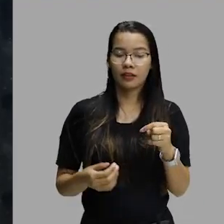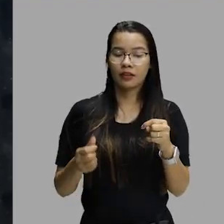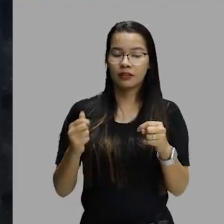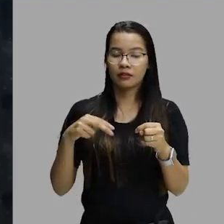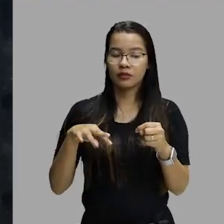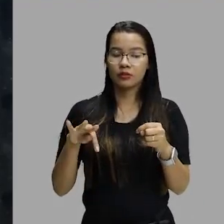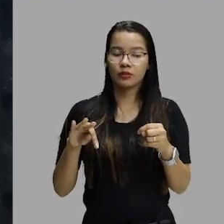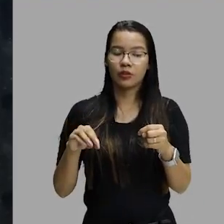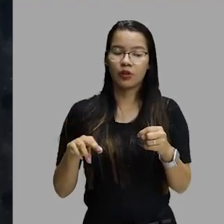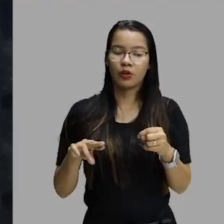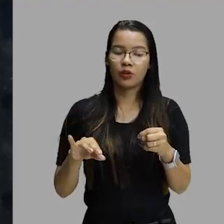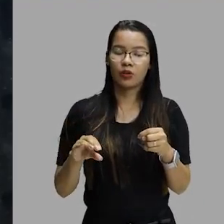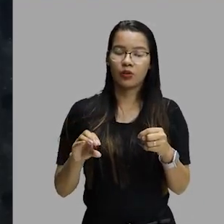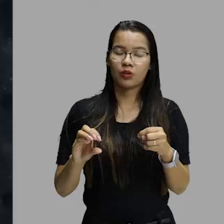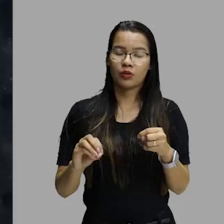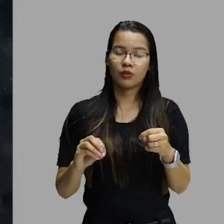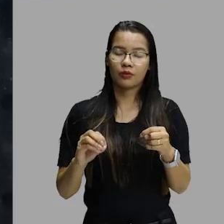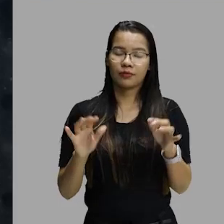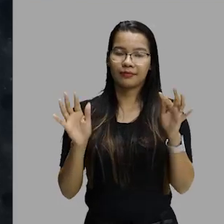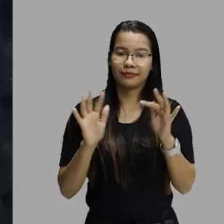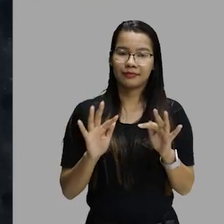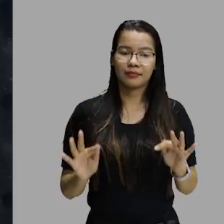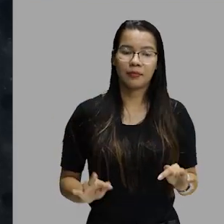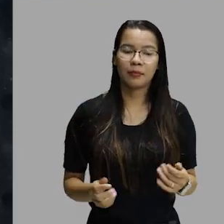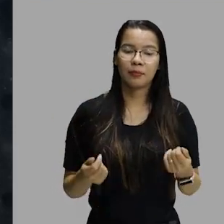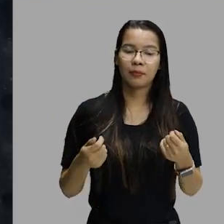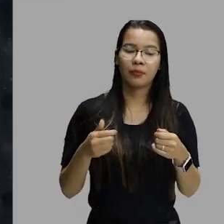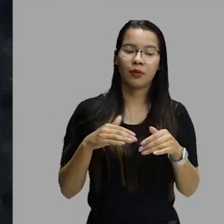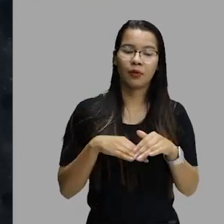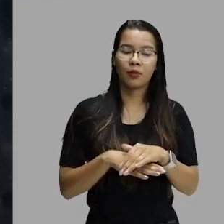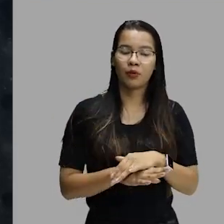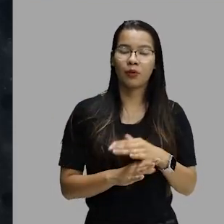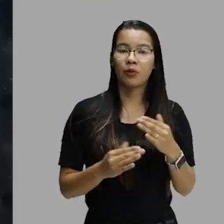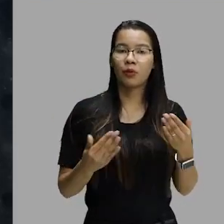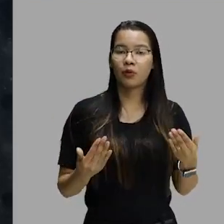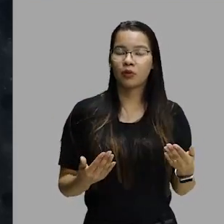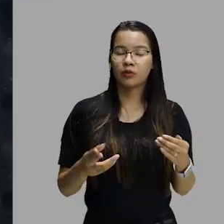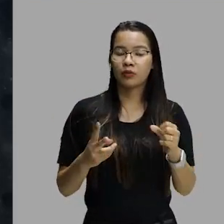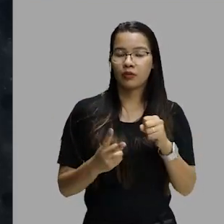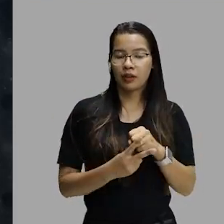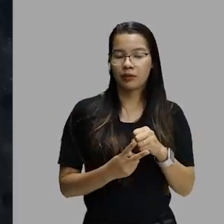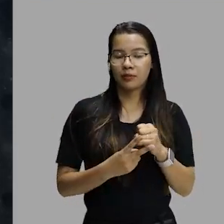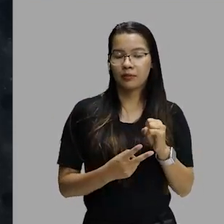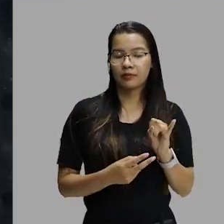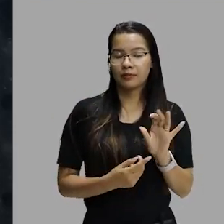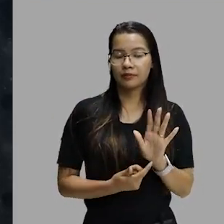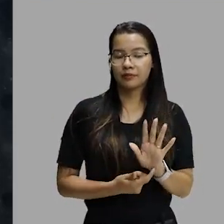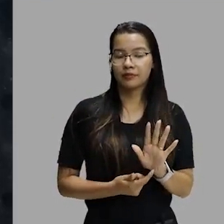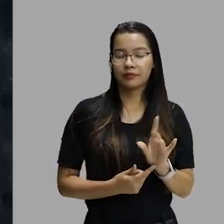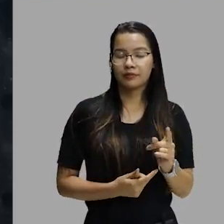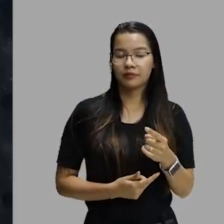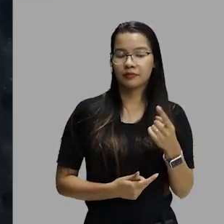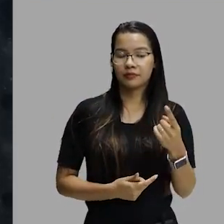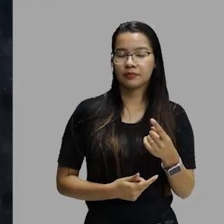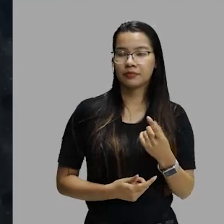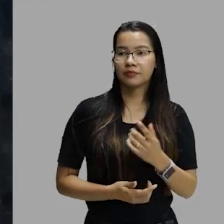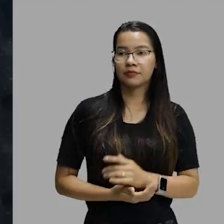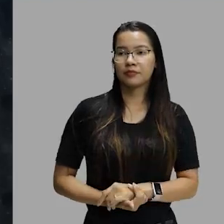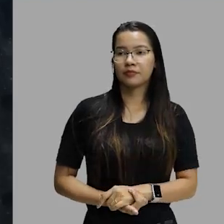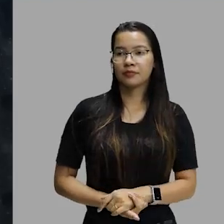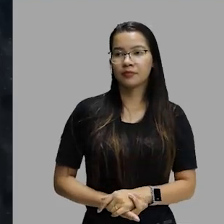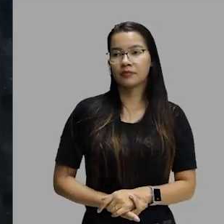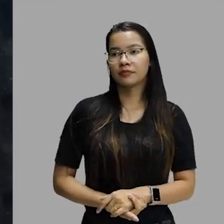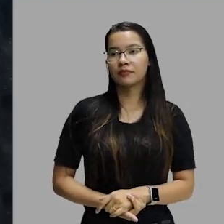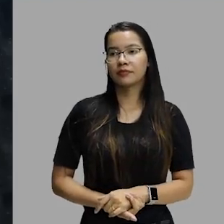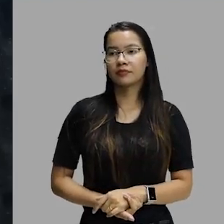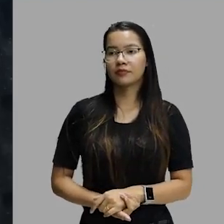pode ser oculto, quando o verbo se apresentar sozinho e você identifica pela desinência. Estou feliz,